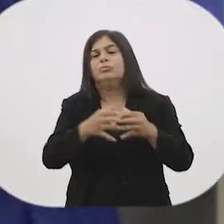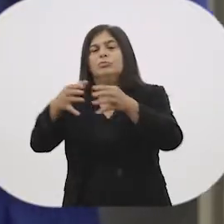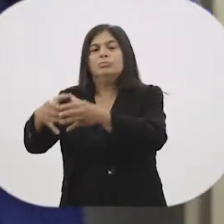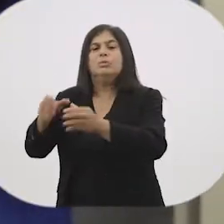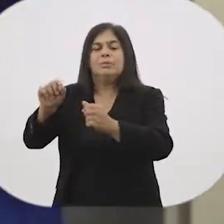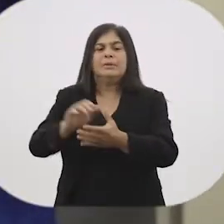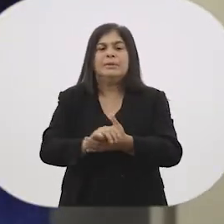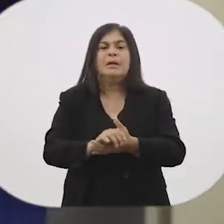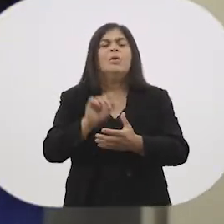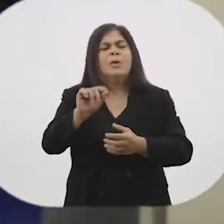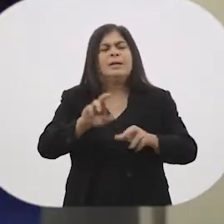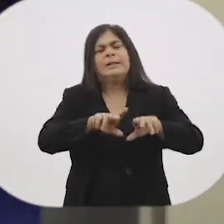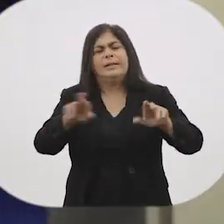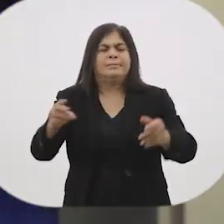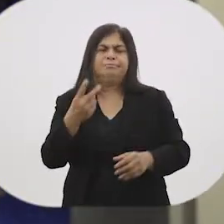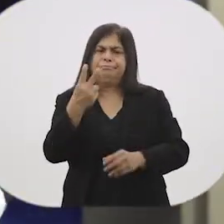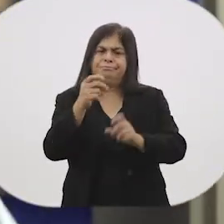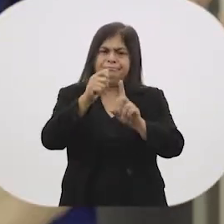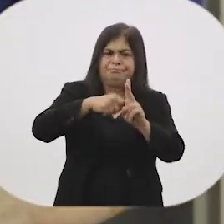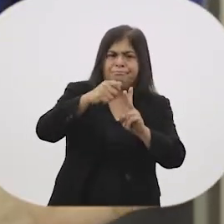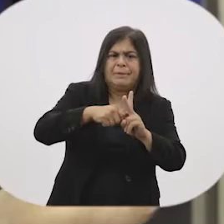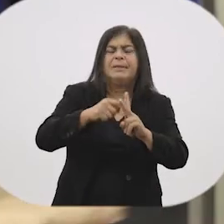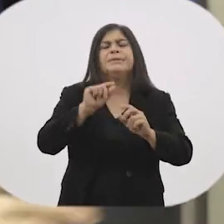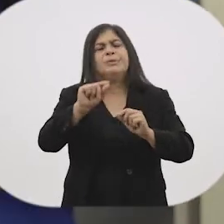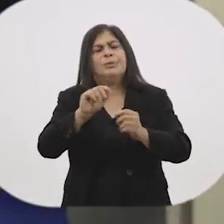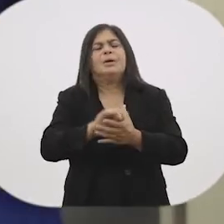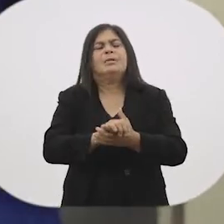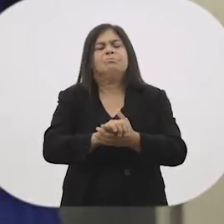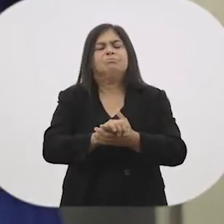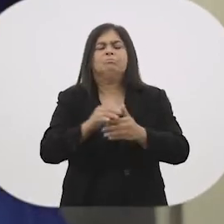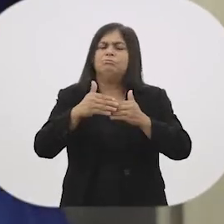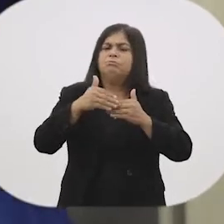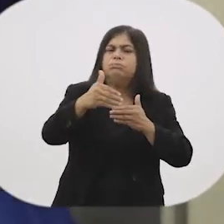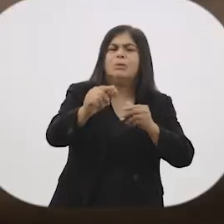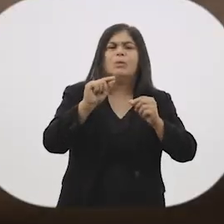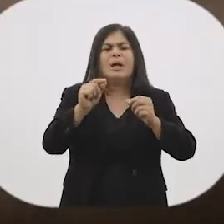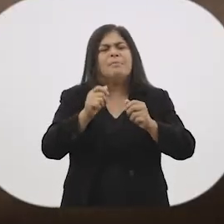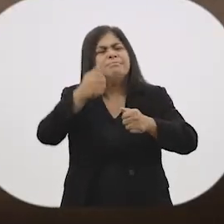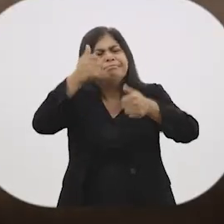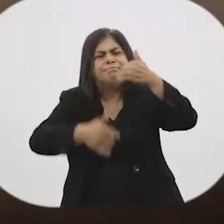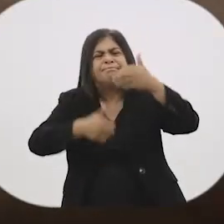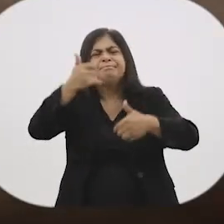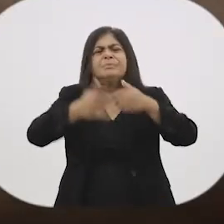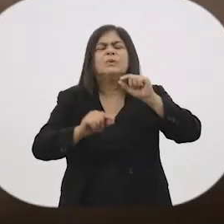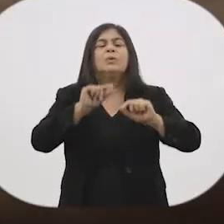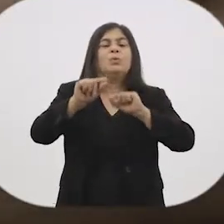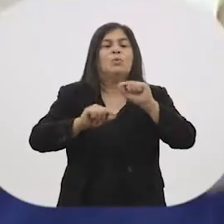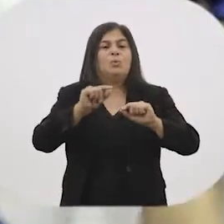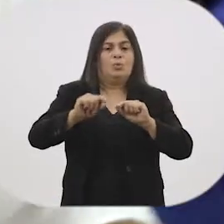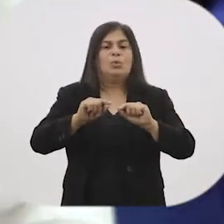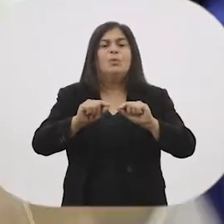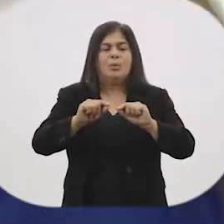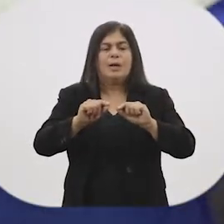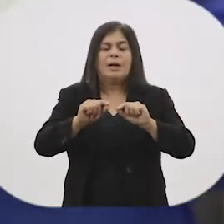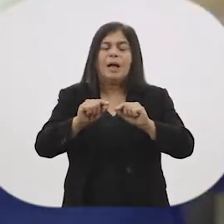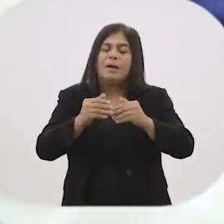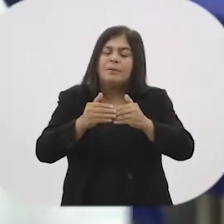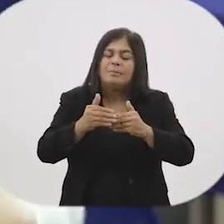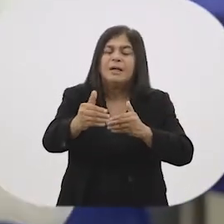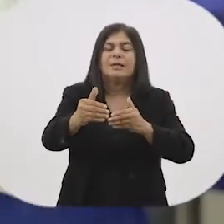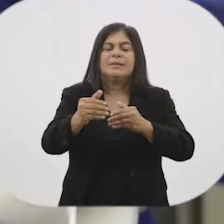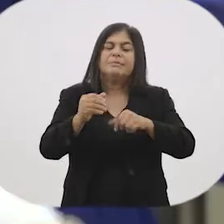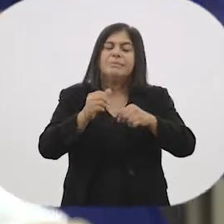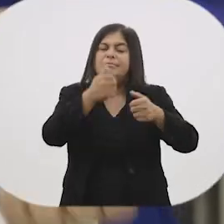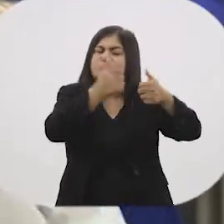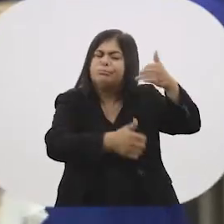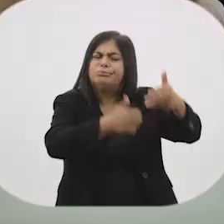pena os encontros que duram cerca de dois meses fazem com que a partir da reflexão nasça um novo tipo de relacionamento